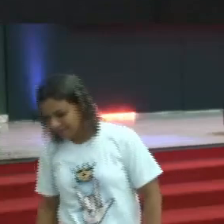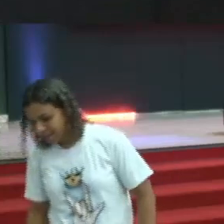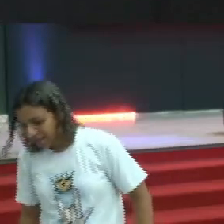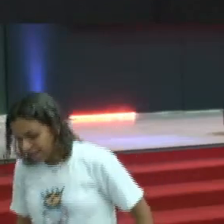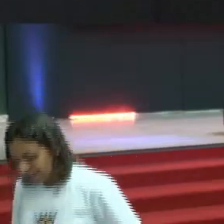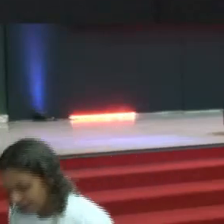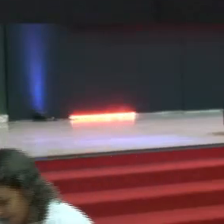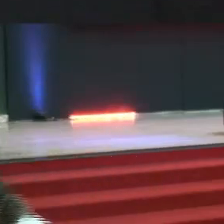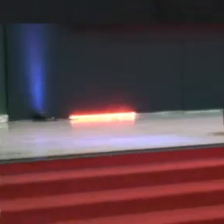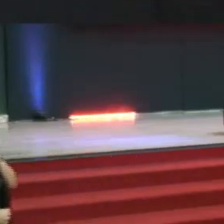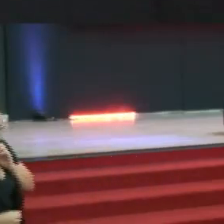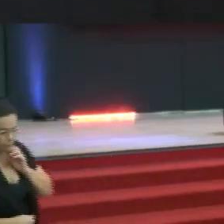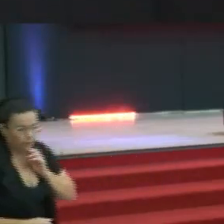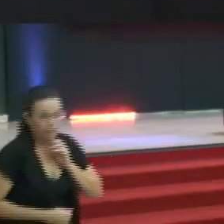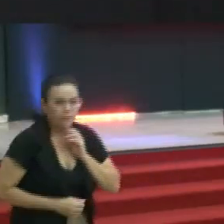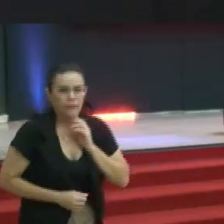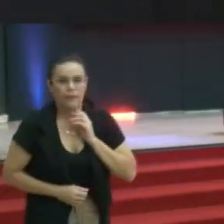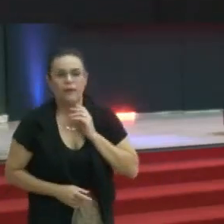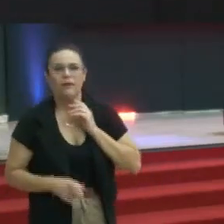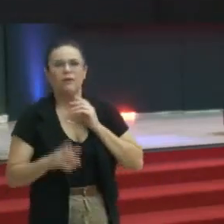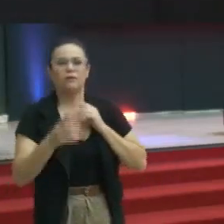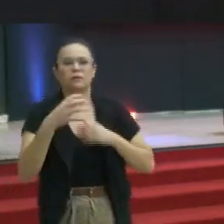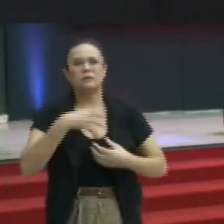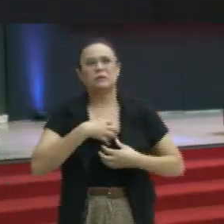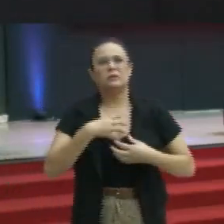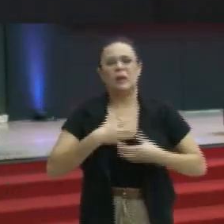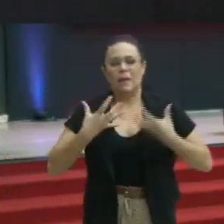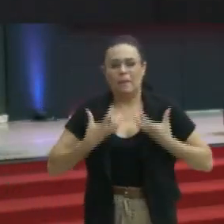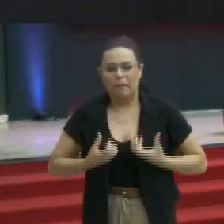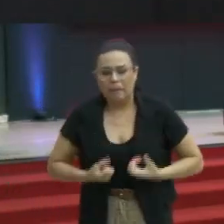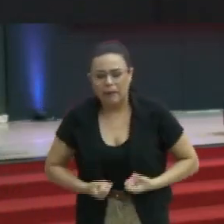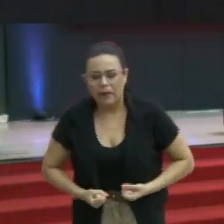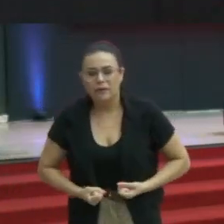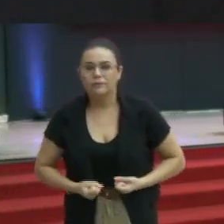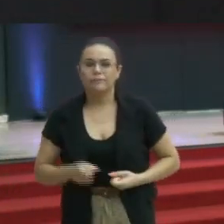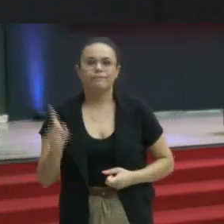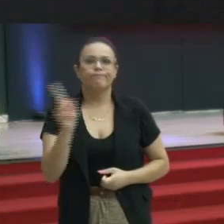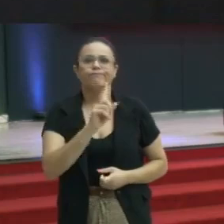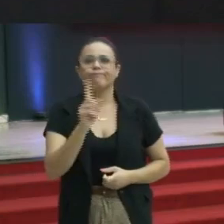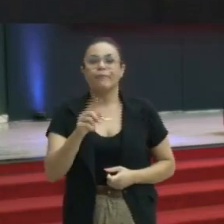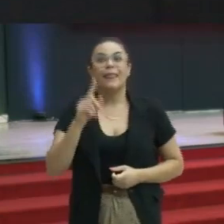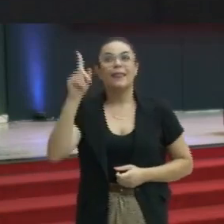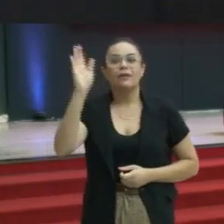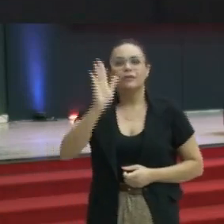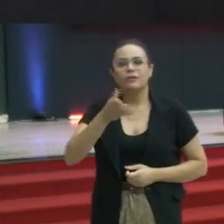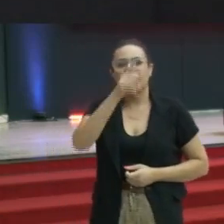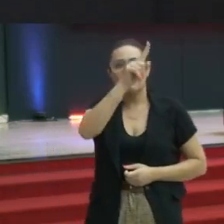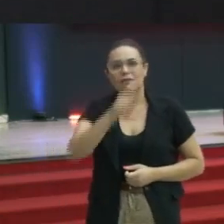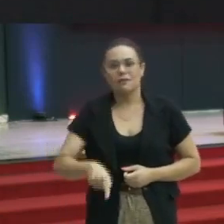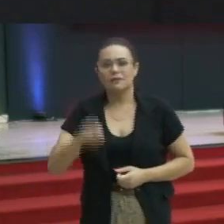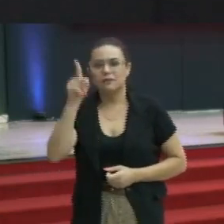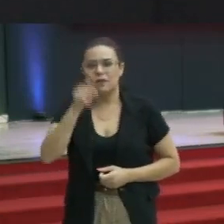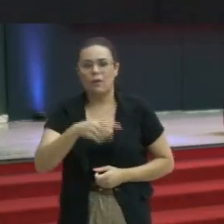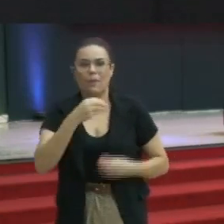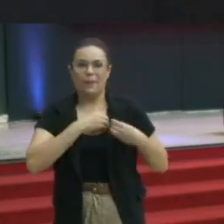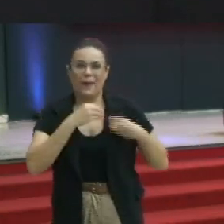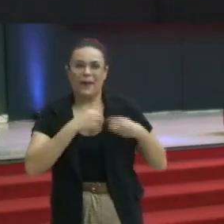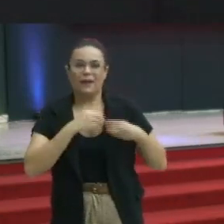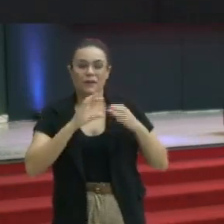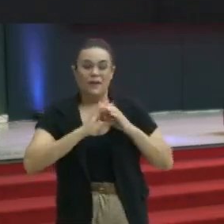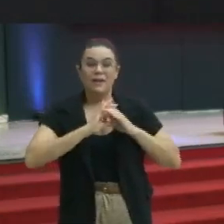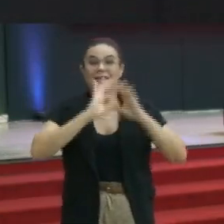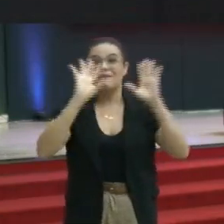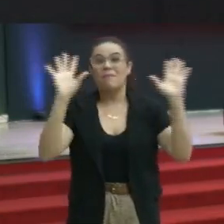Deus cancelou o seu pecado e o libertou para continuar o seu presente.